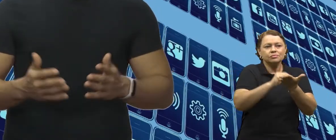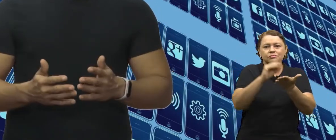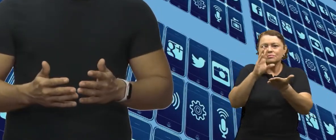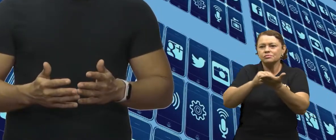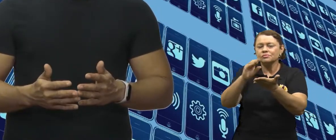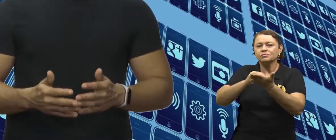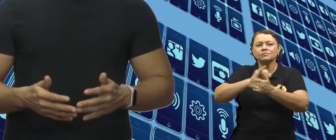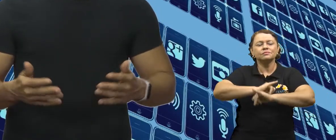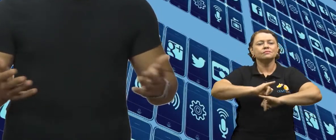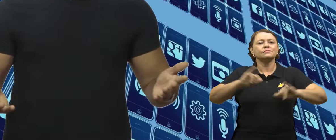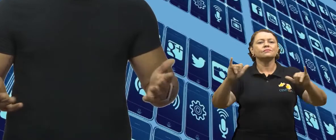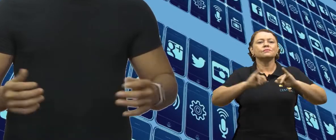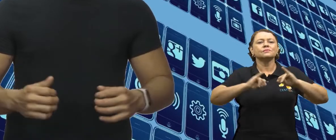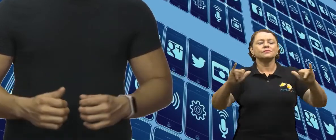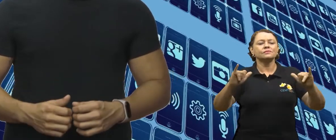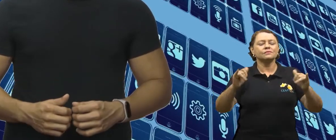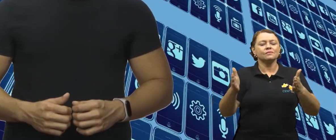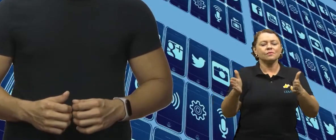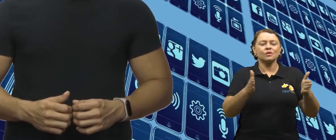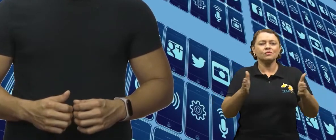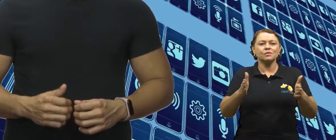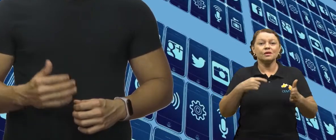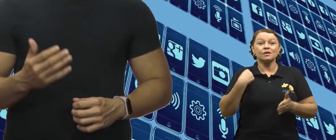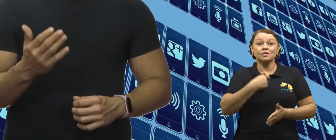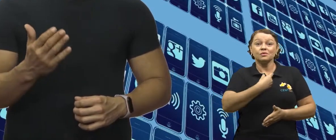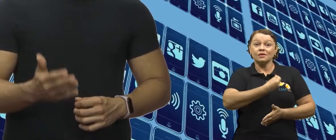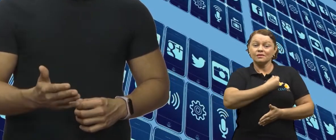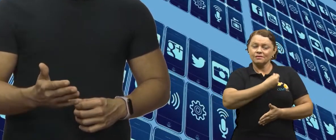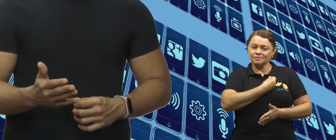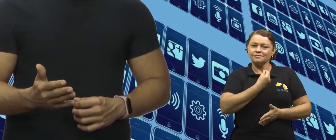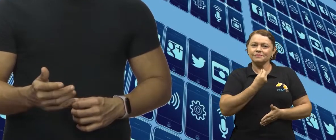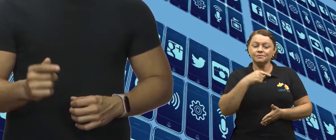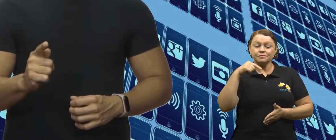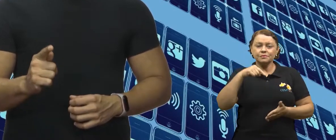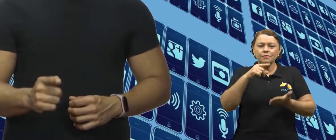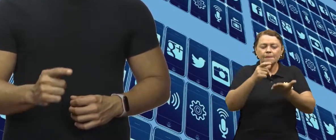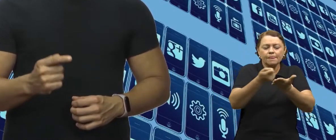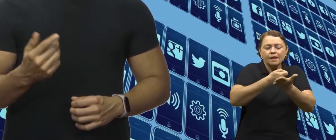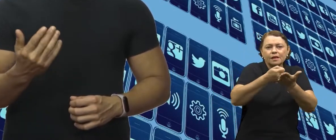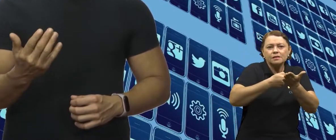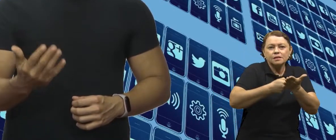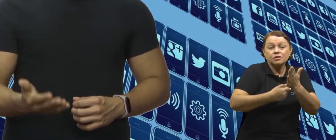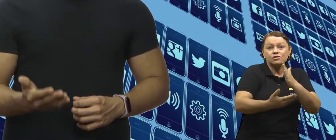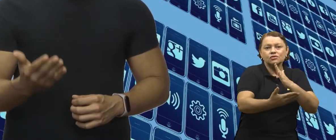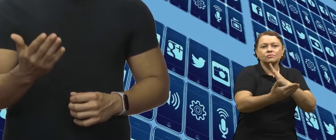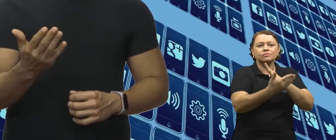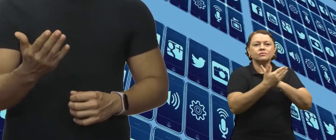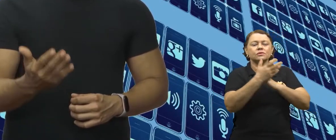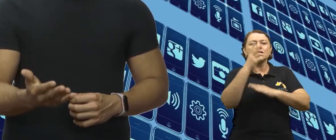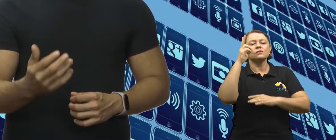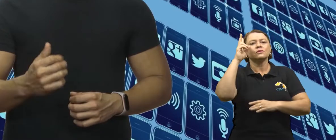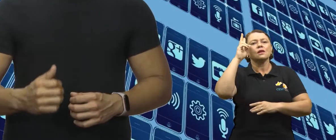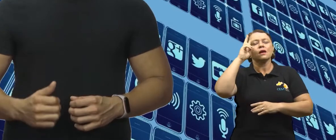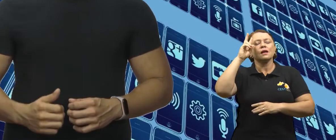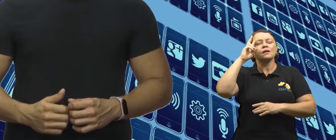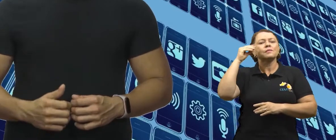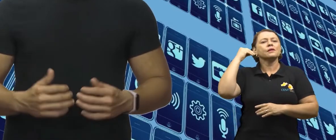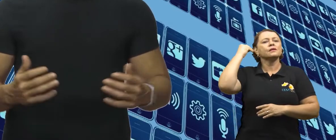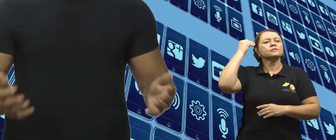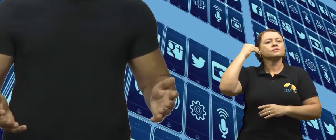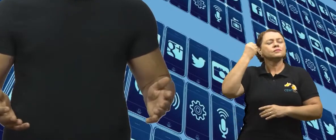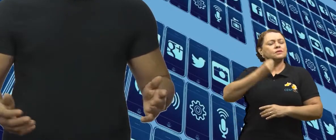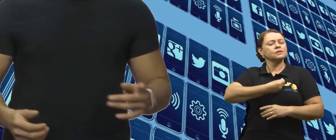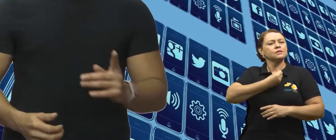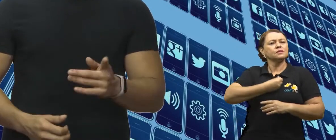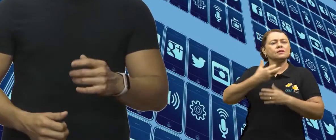e compartilhamos assim os momentos da nossa vida. Esses registros, eles servem para nos ajudar a lembrar das experiências